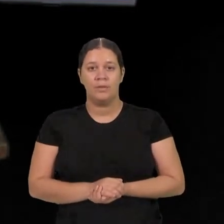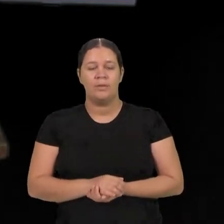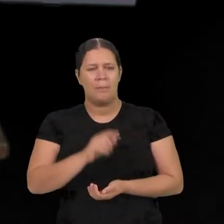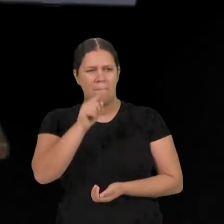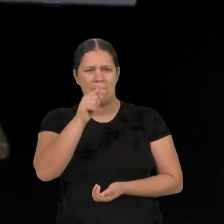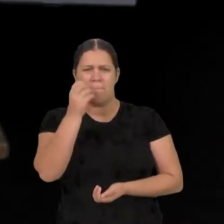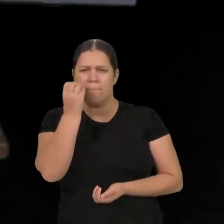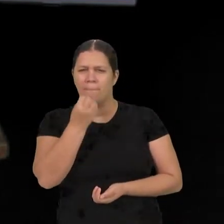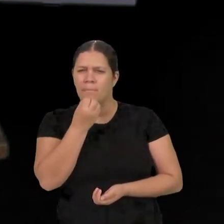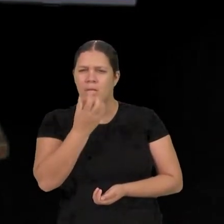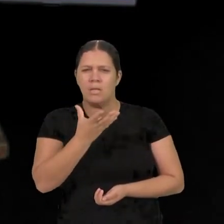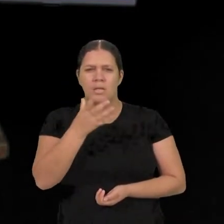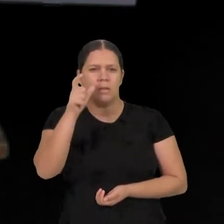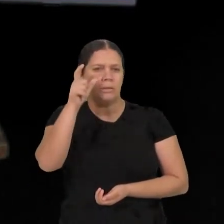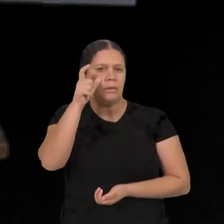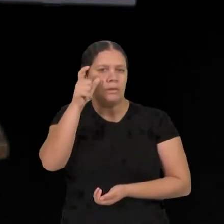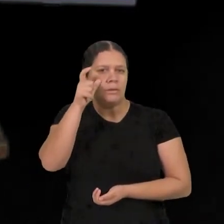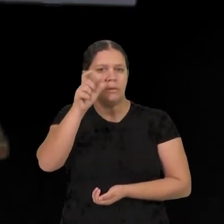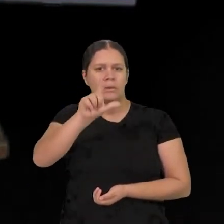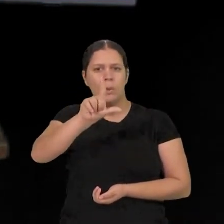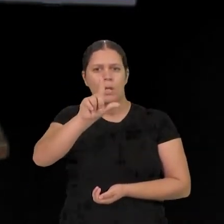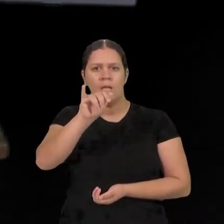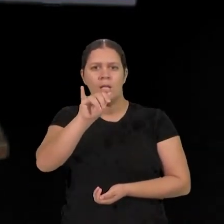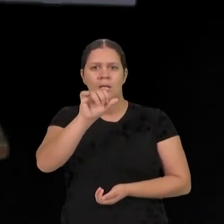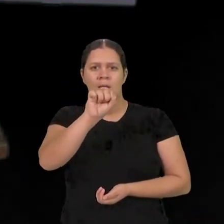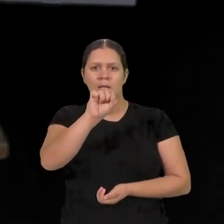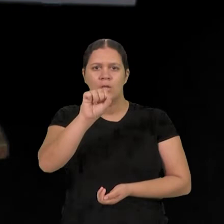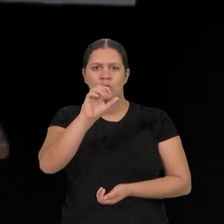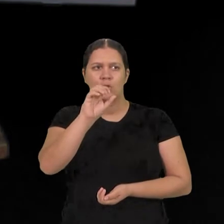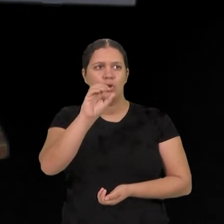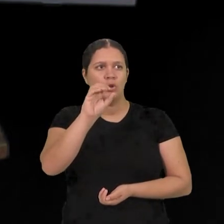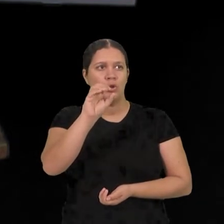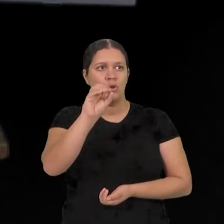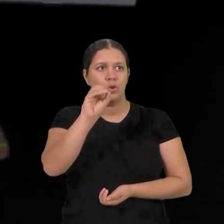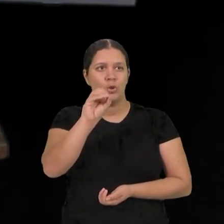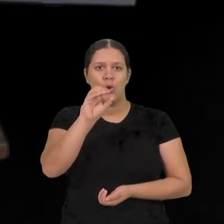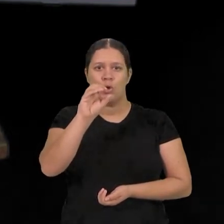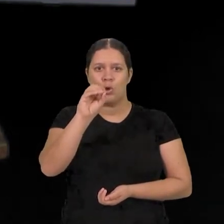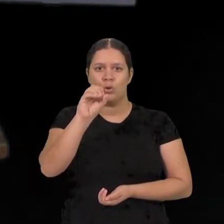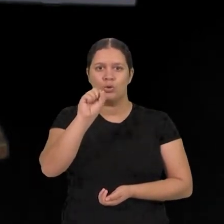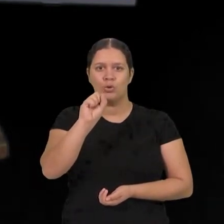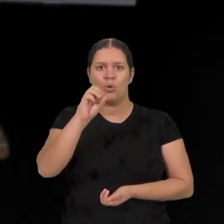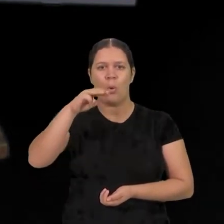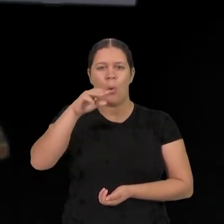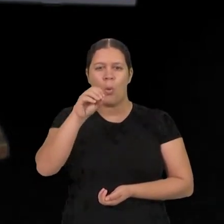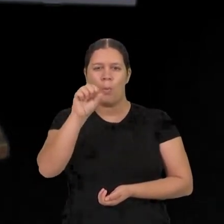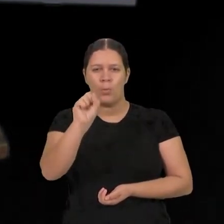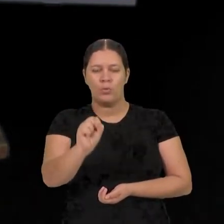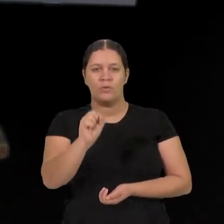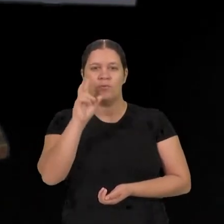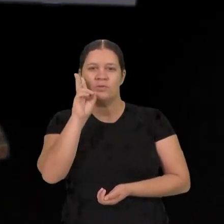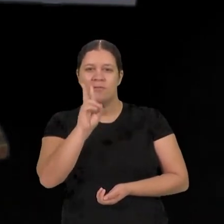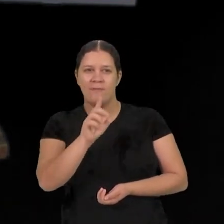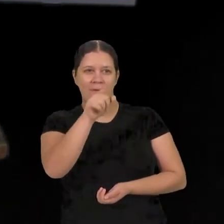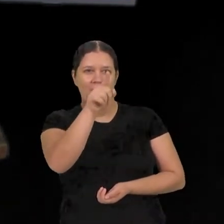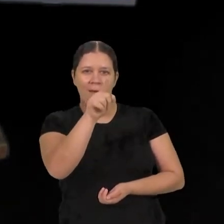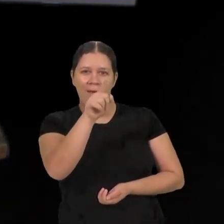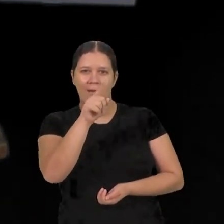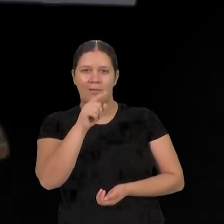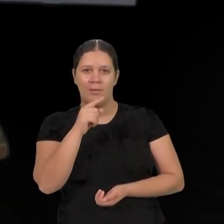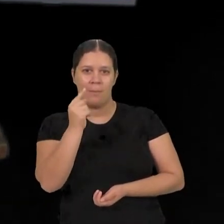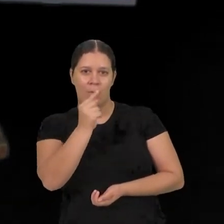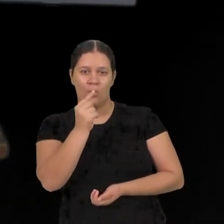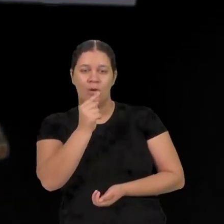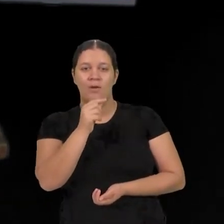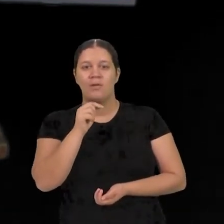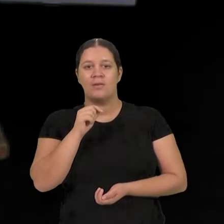esse é bem interessante, os lisossomos, tá? Qual é a ideia do lisossomo? O lisossomo, gente, vocês conseguem ver aqui, por